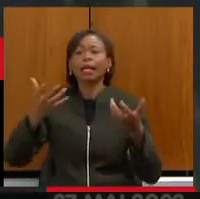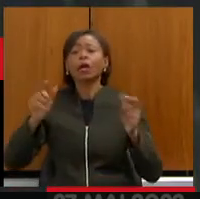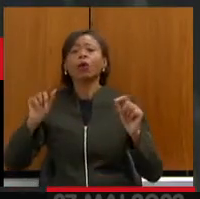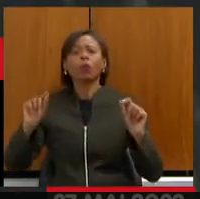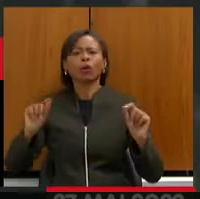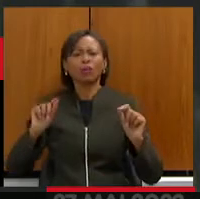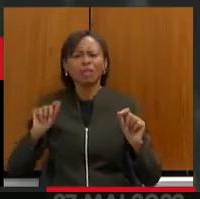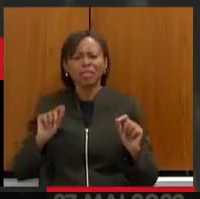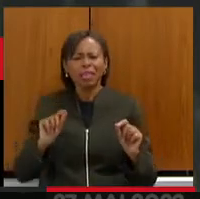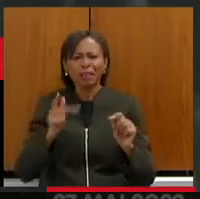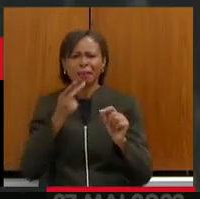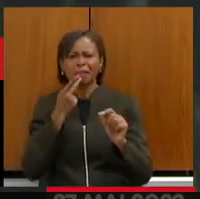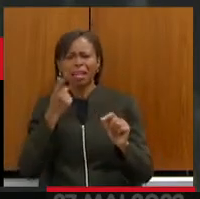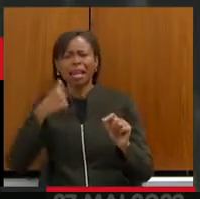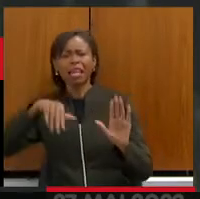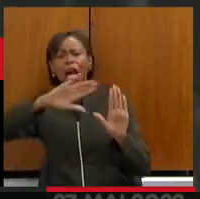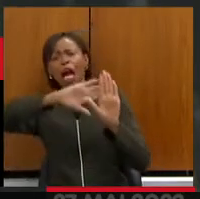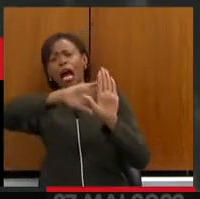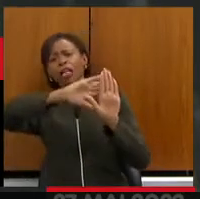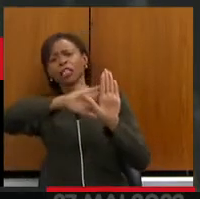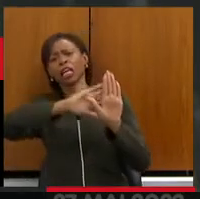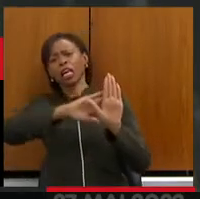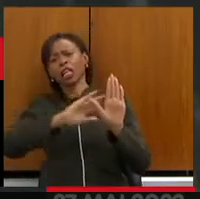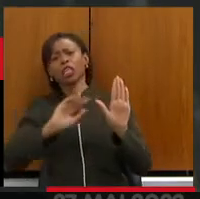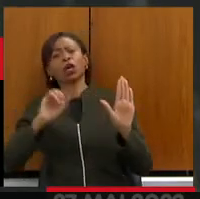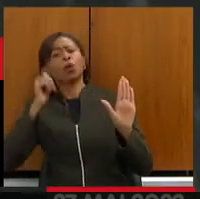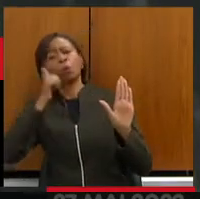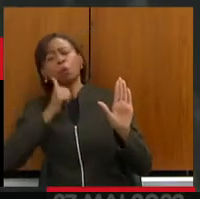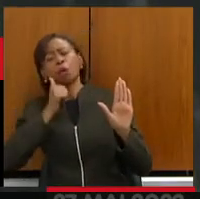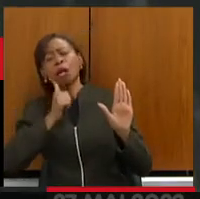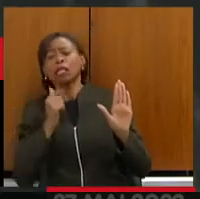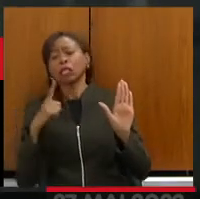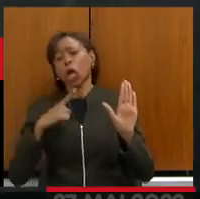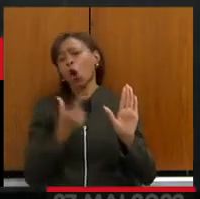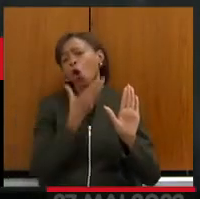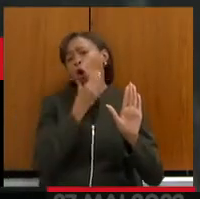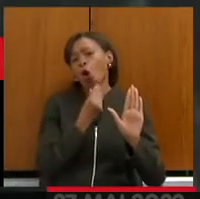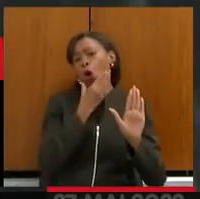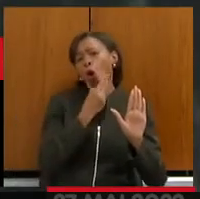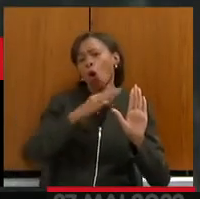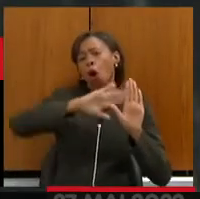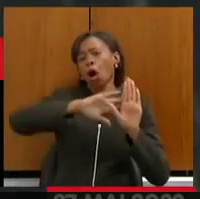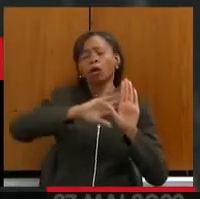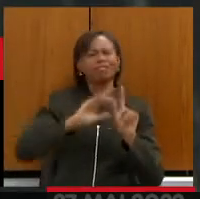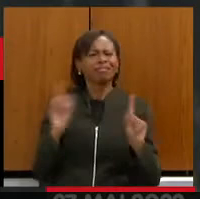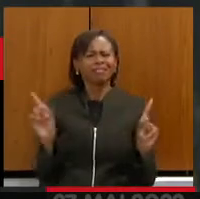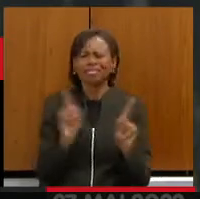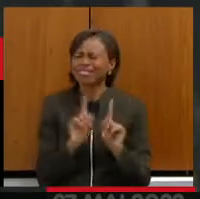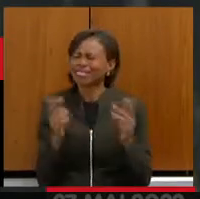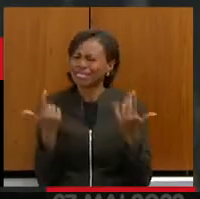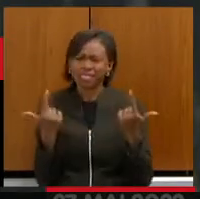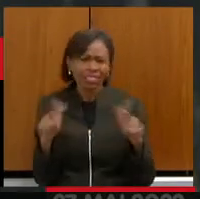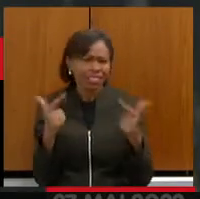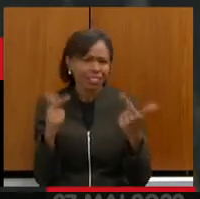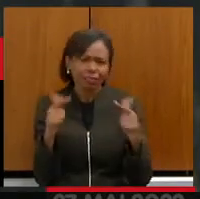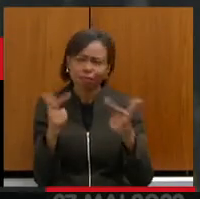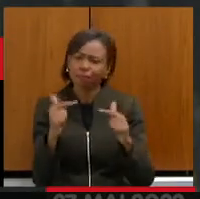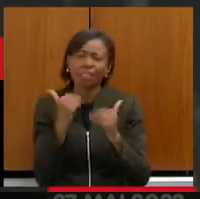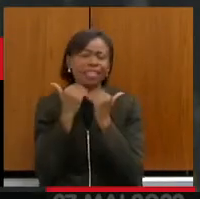claro que nós estamos atrás de algum homem e nós não estamos atrás de nenhum homem não tem nenhum